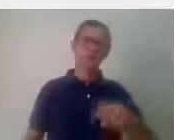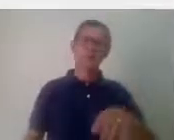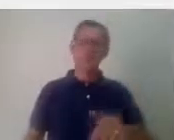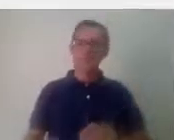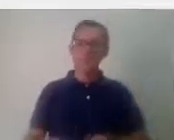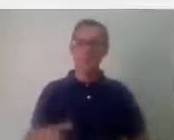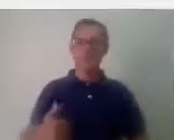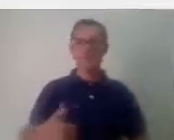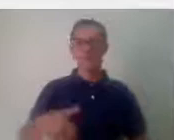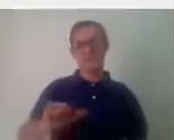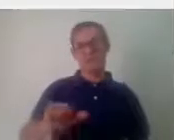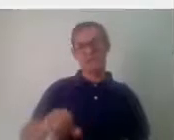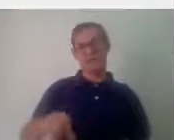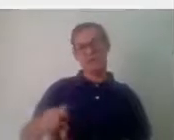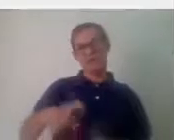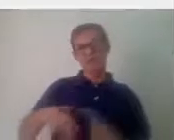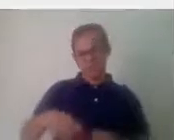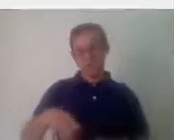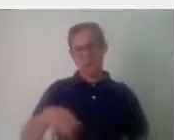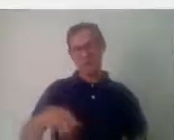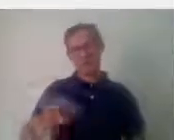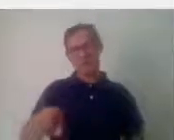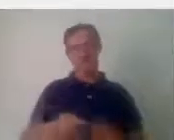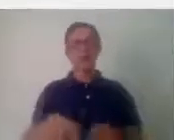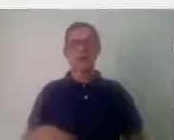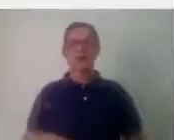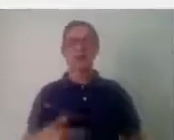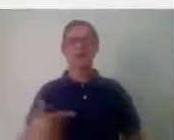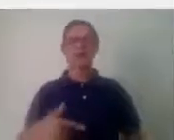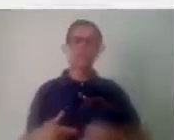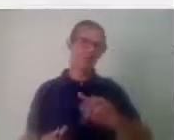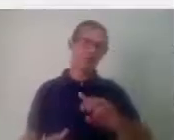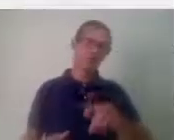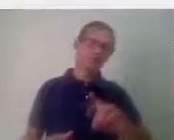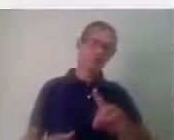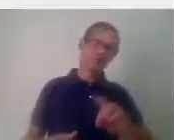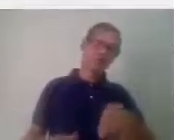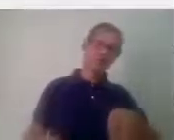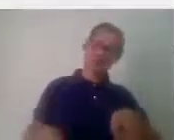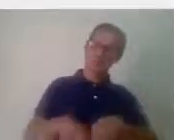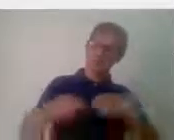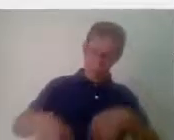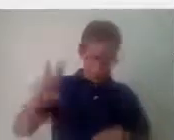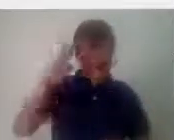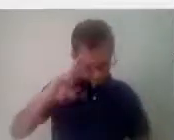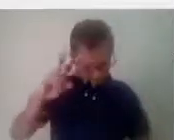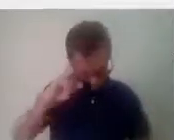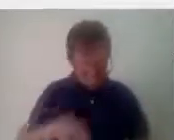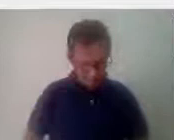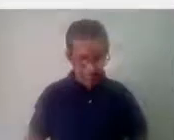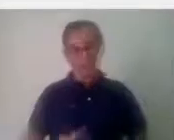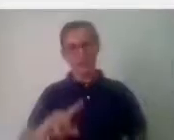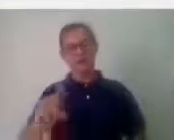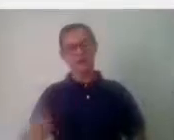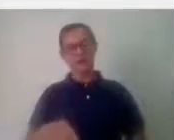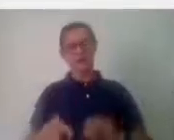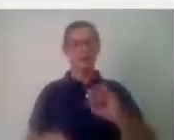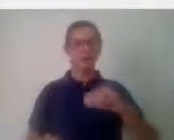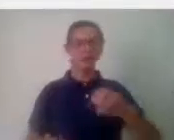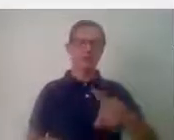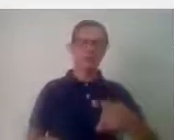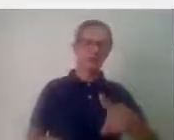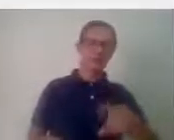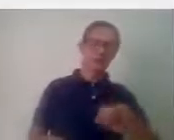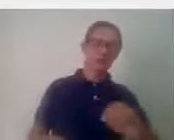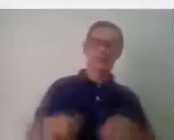As derivadas de segunda ordem. Depois nós vamos precisar relembrar as integrais imediatas. Então,